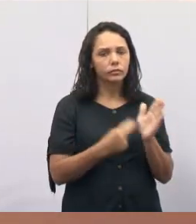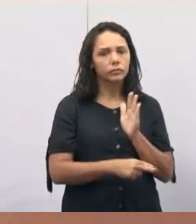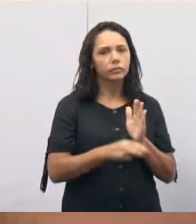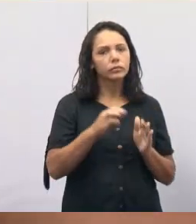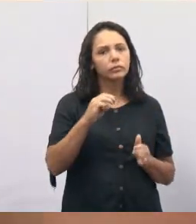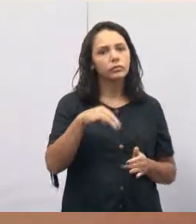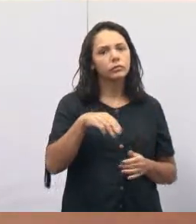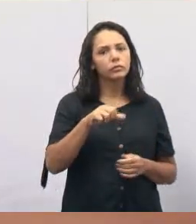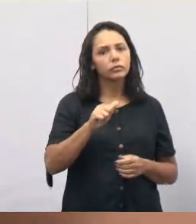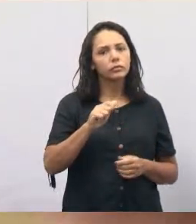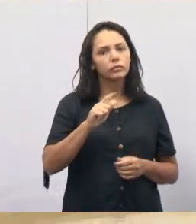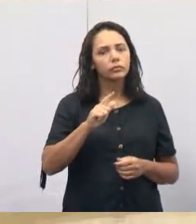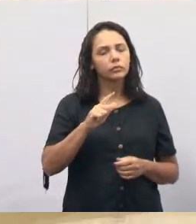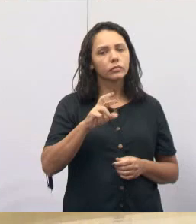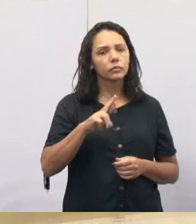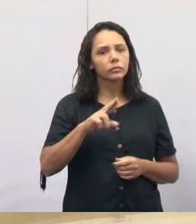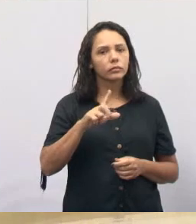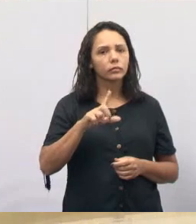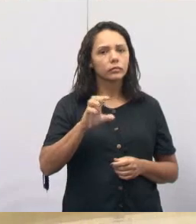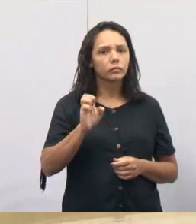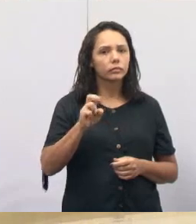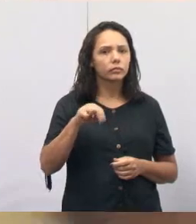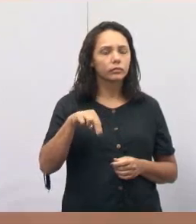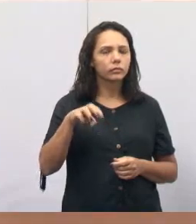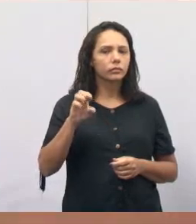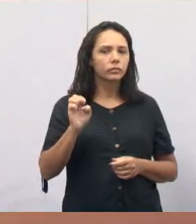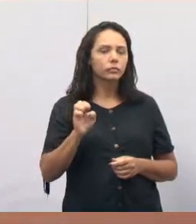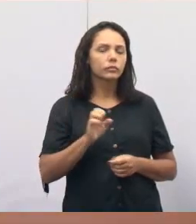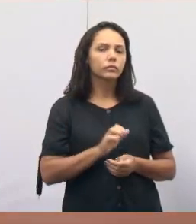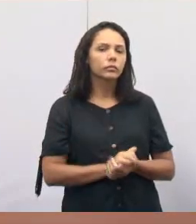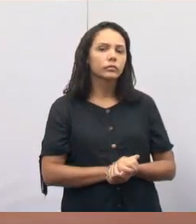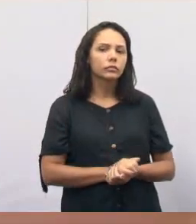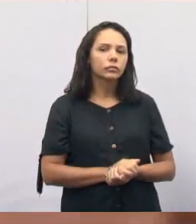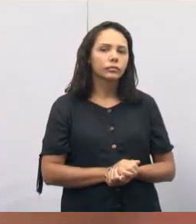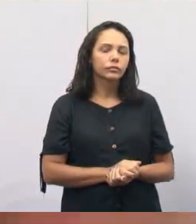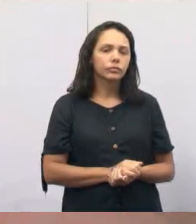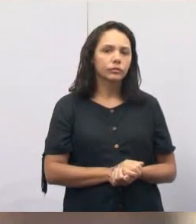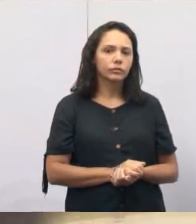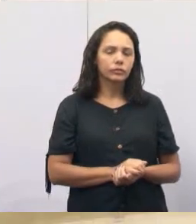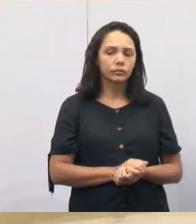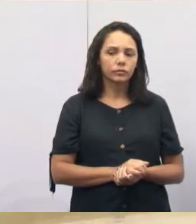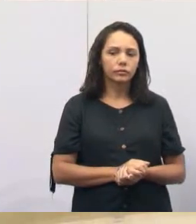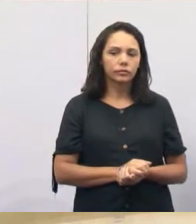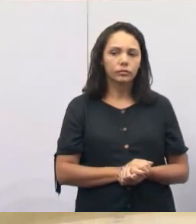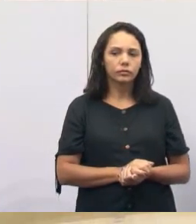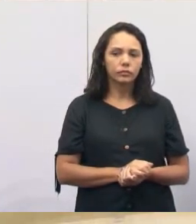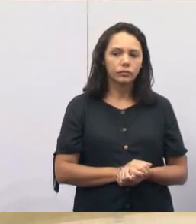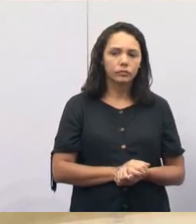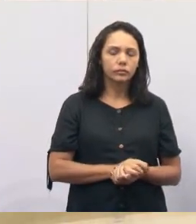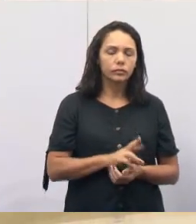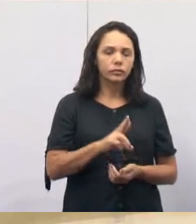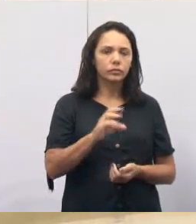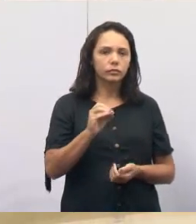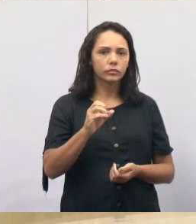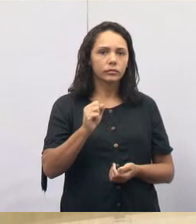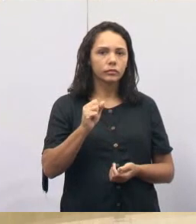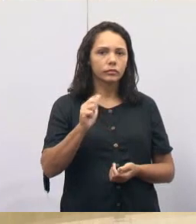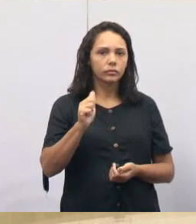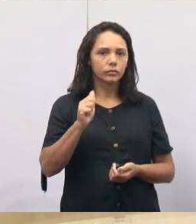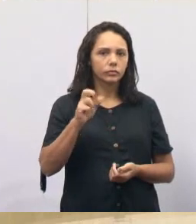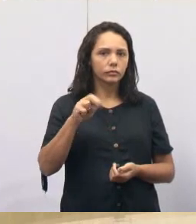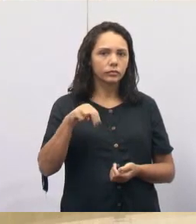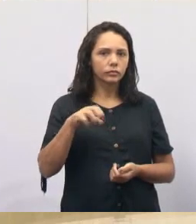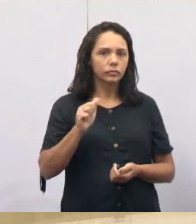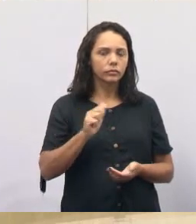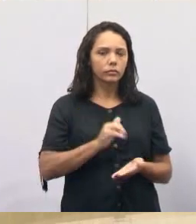R. Almeida, supervisor de unidade DPRSS, Rosana Gravena, secretária de